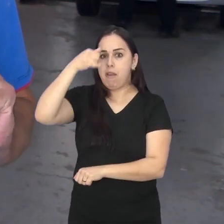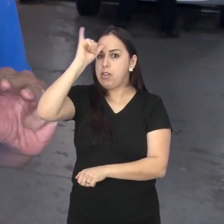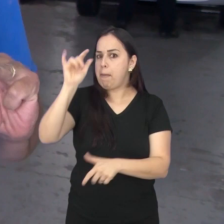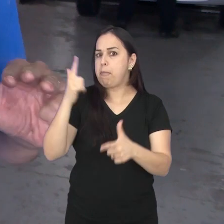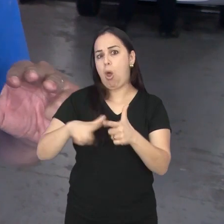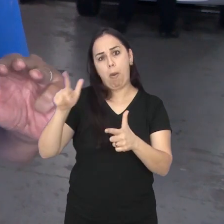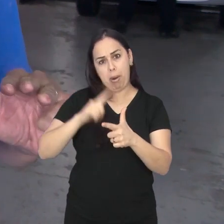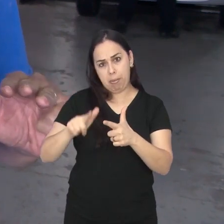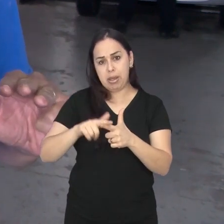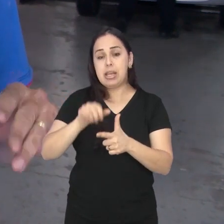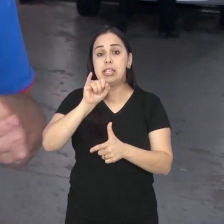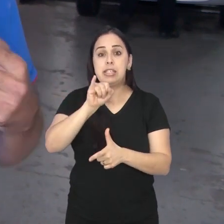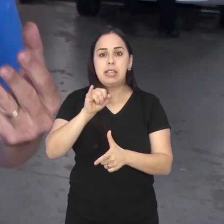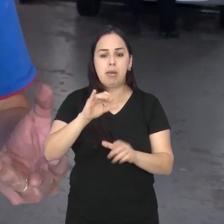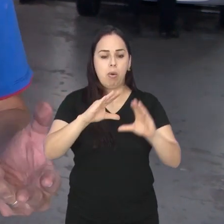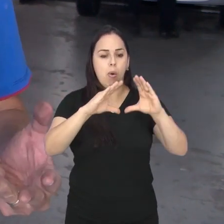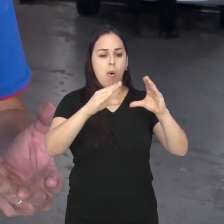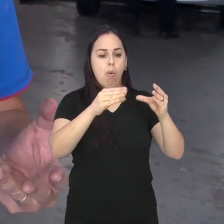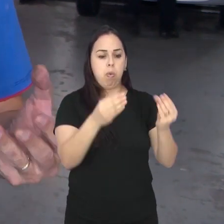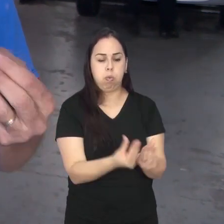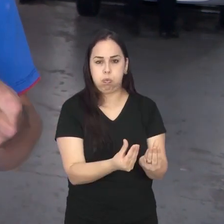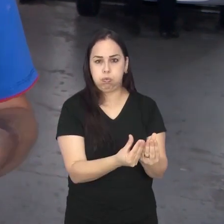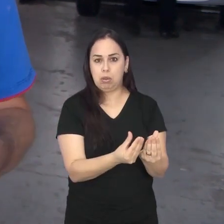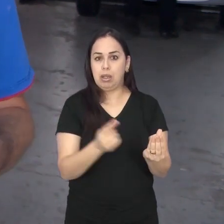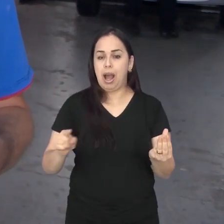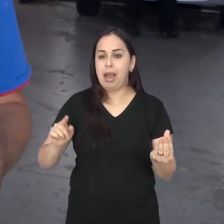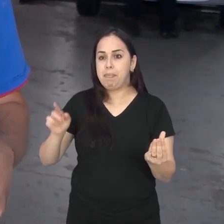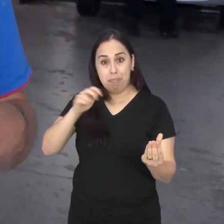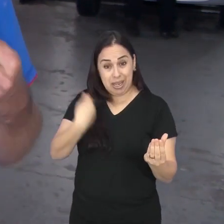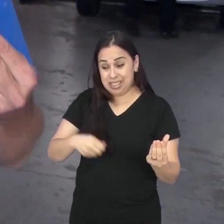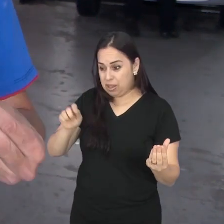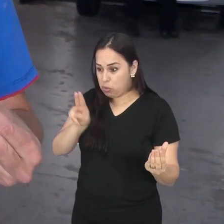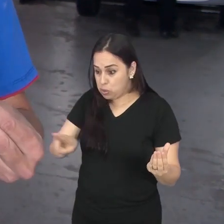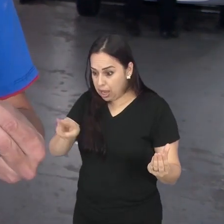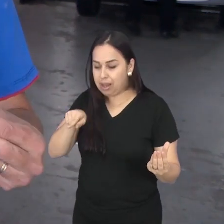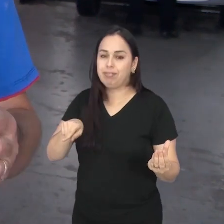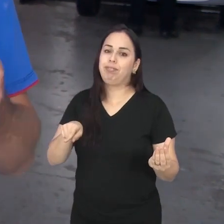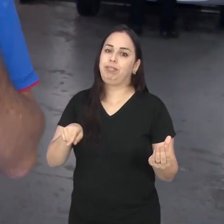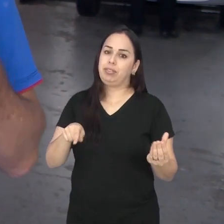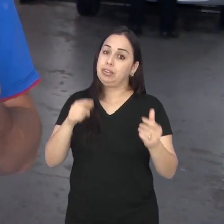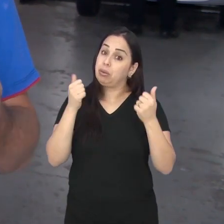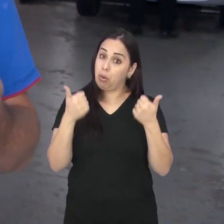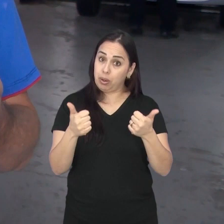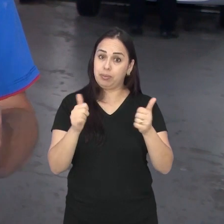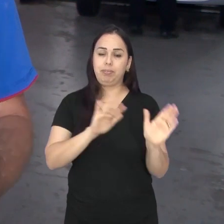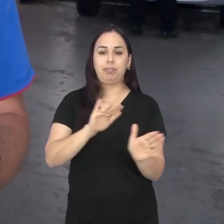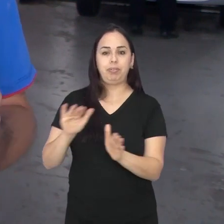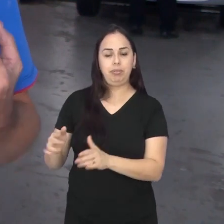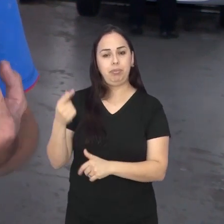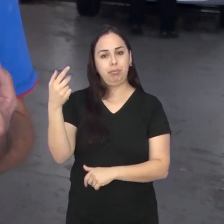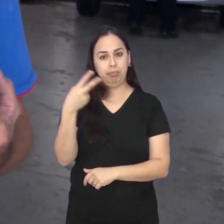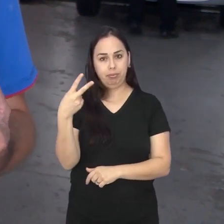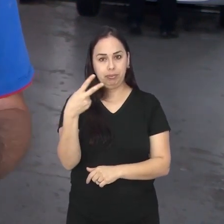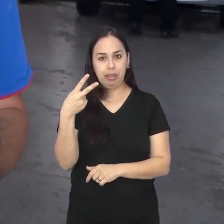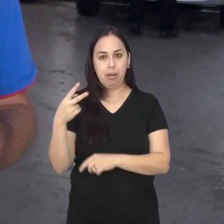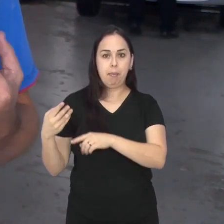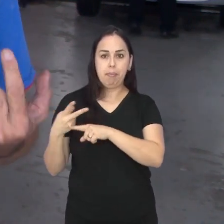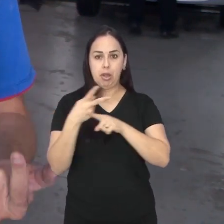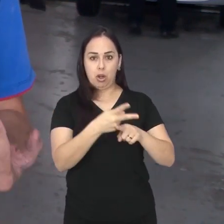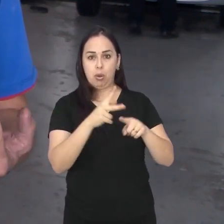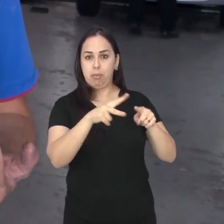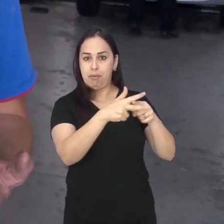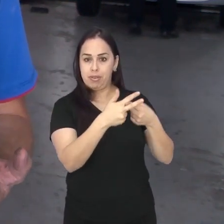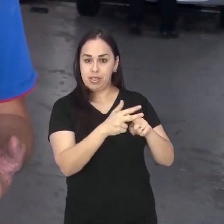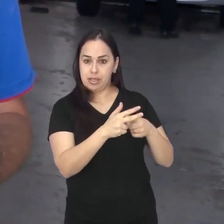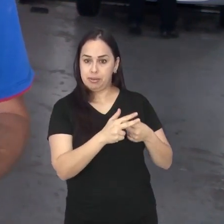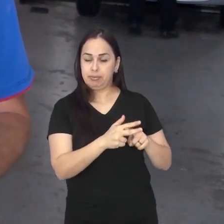ter nenhum problema na viagem. Vai que um pneu fura e ele precisa usar esses equipamentos, está tudo direitinho. Essa é a primeira parte. A segunda parte é procurar uma